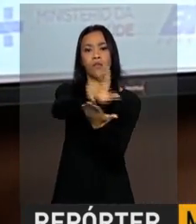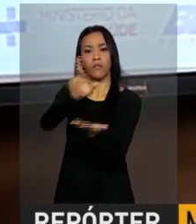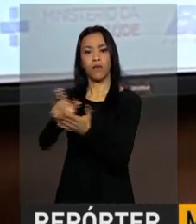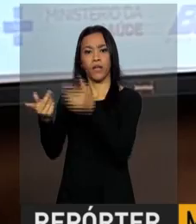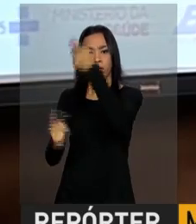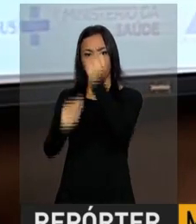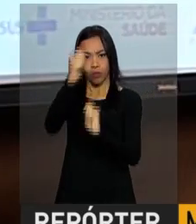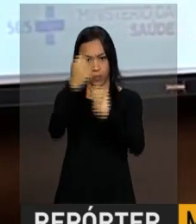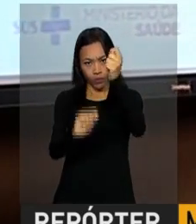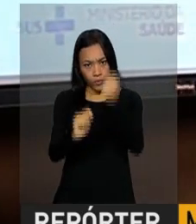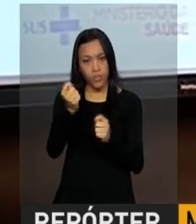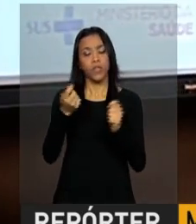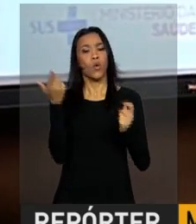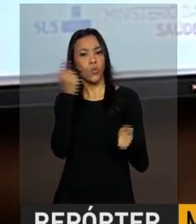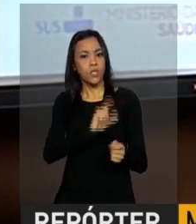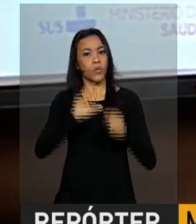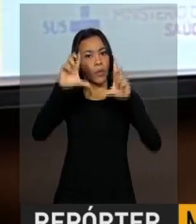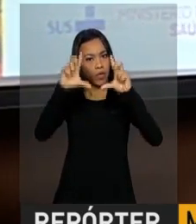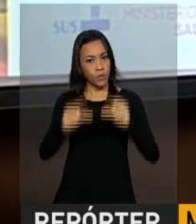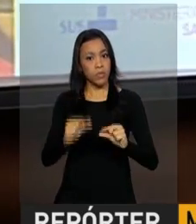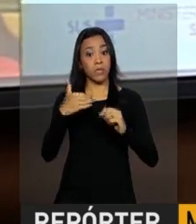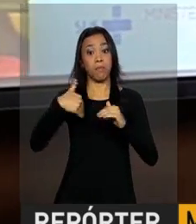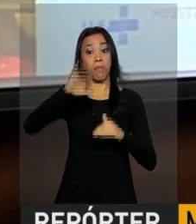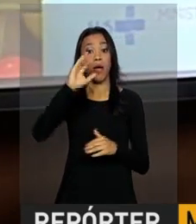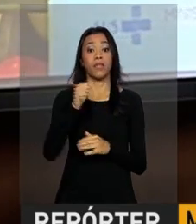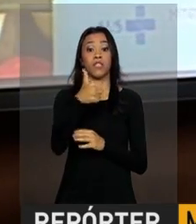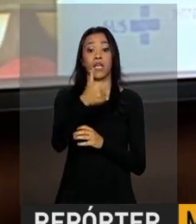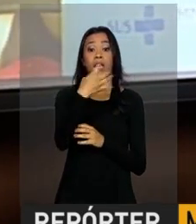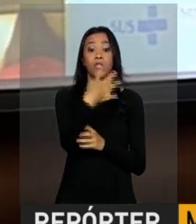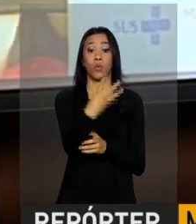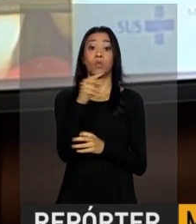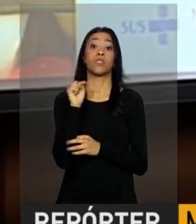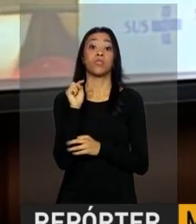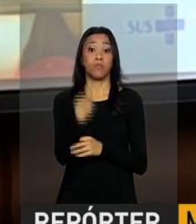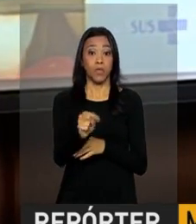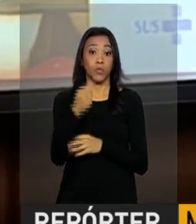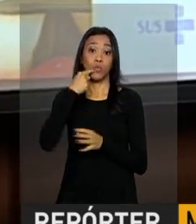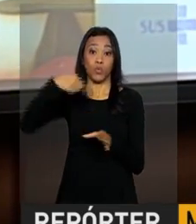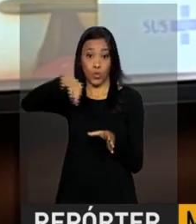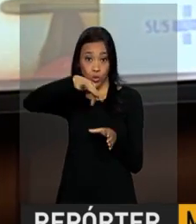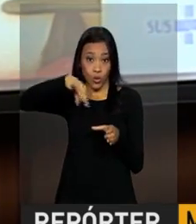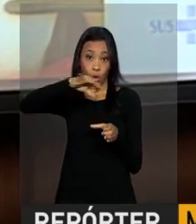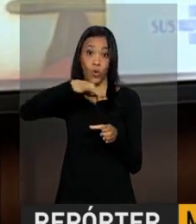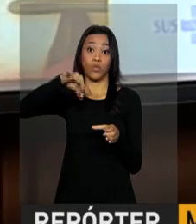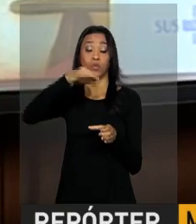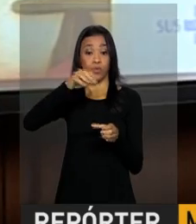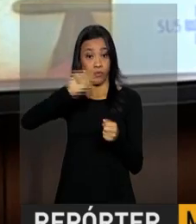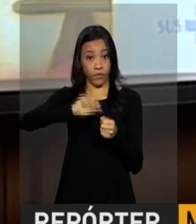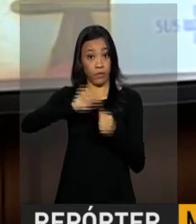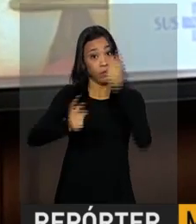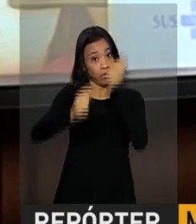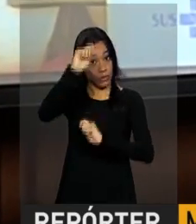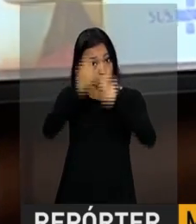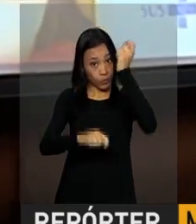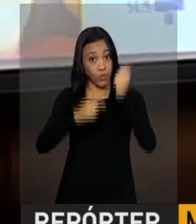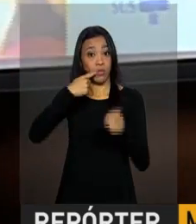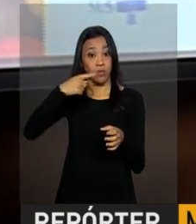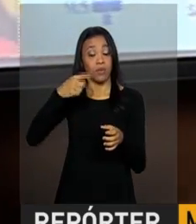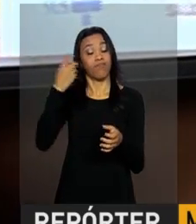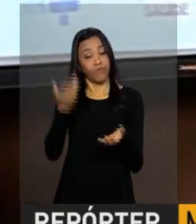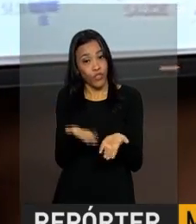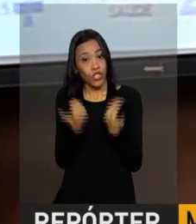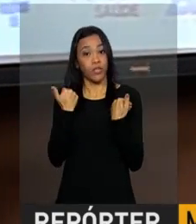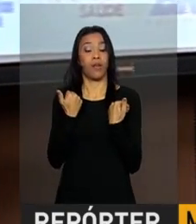mais de 14.000 tonas de sódio nos alimentos processados isso equivale